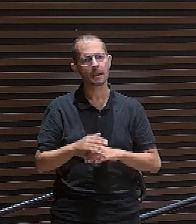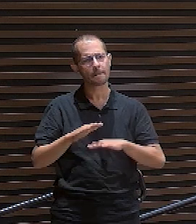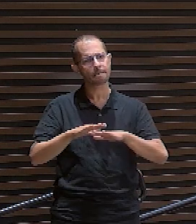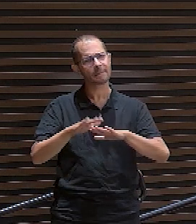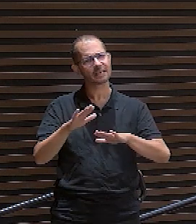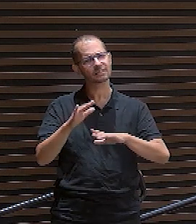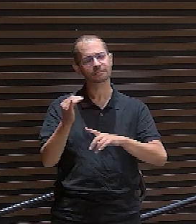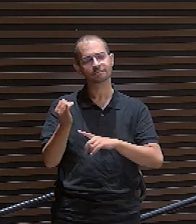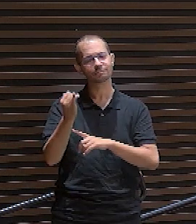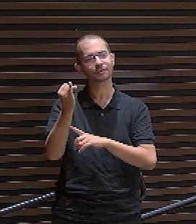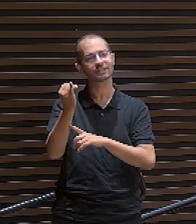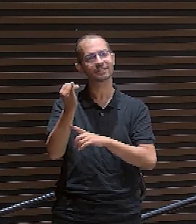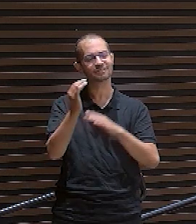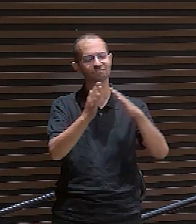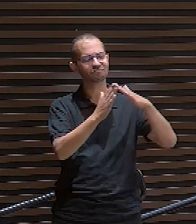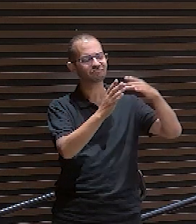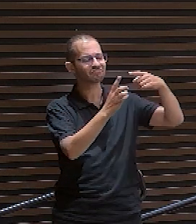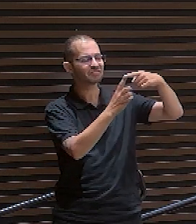fé.